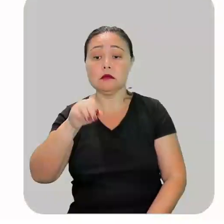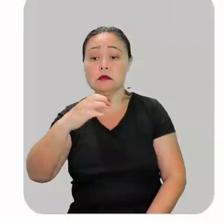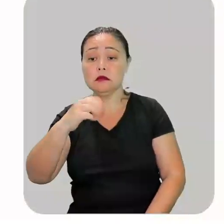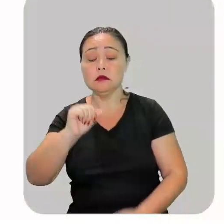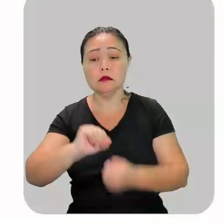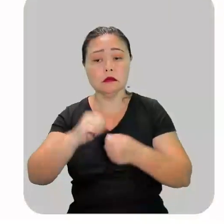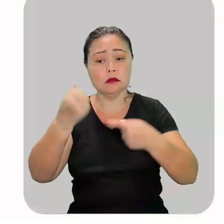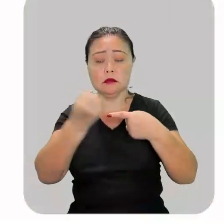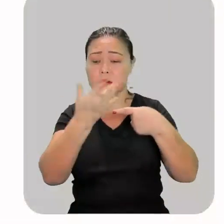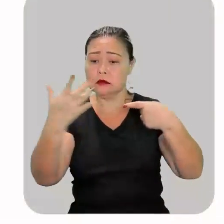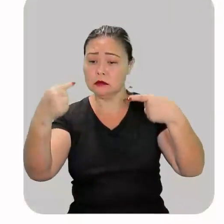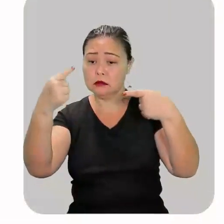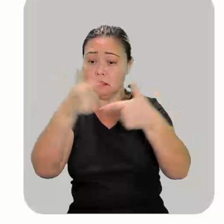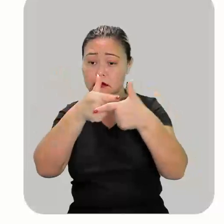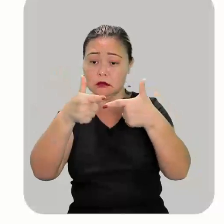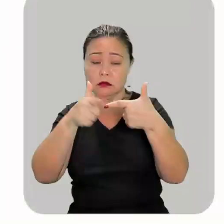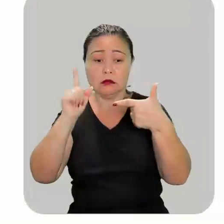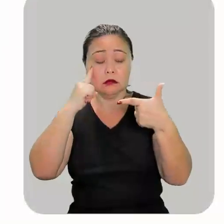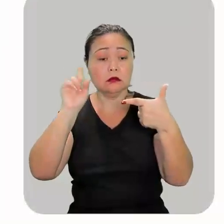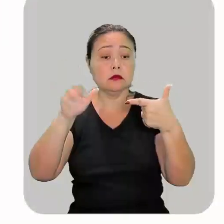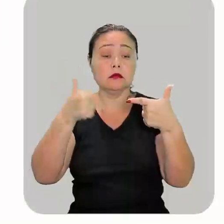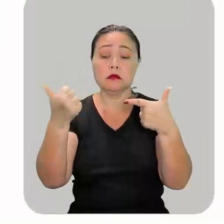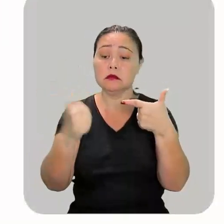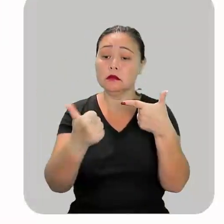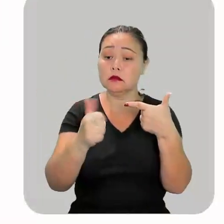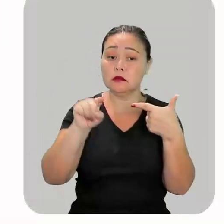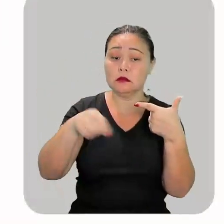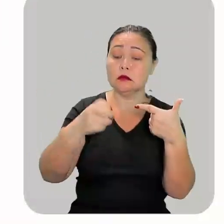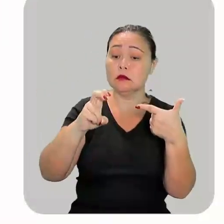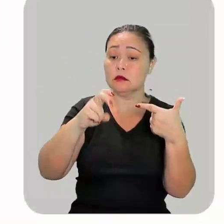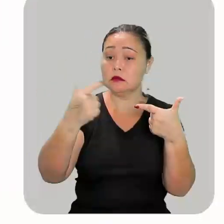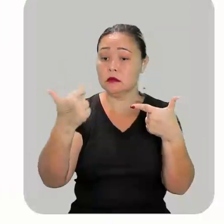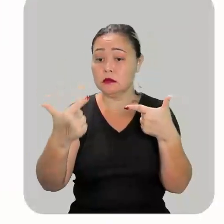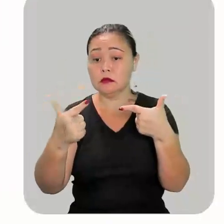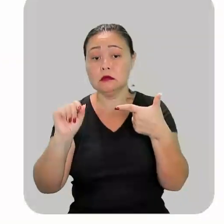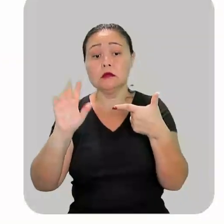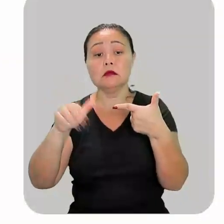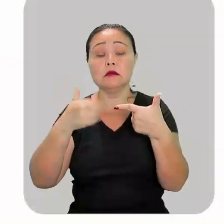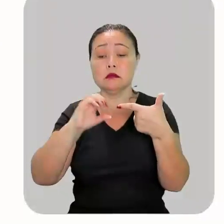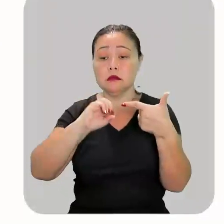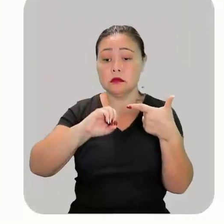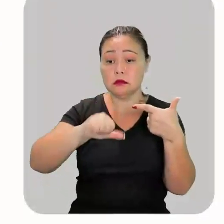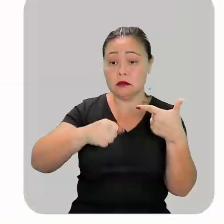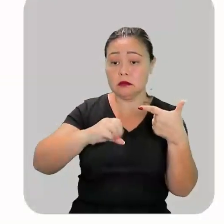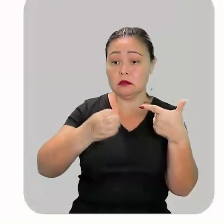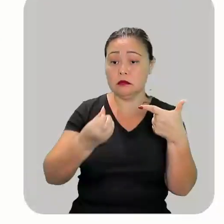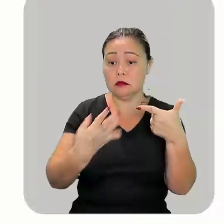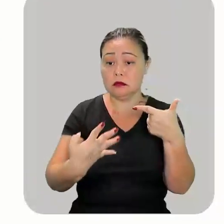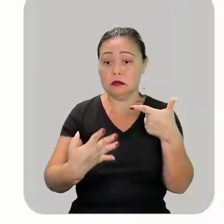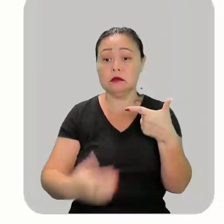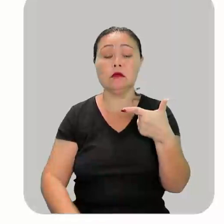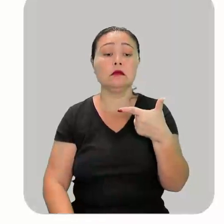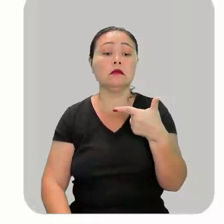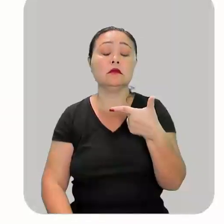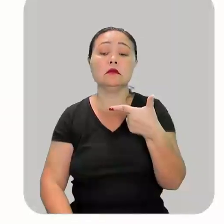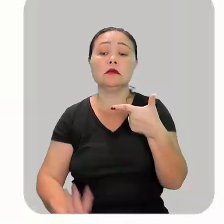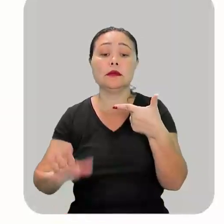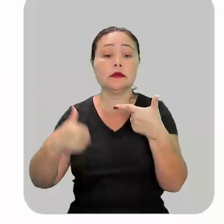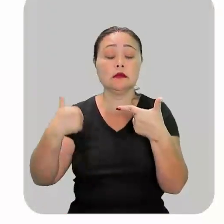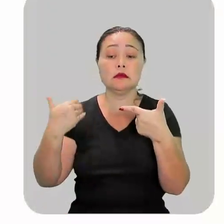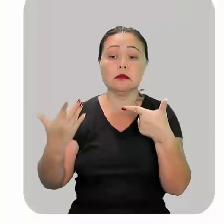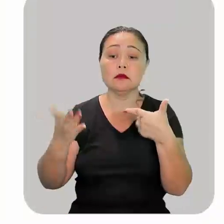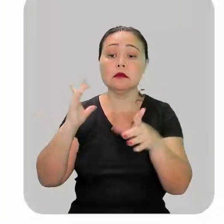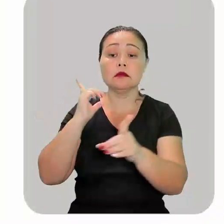uma razão, uma divisão, né? Isso. Vou dividir esse 11,52 pelo meu 0,64. E aí